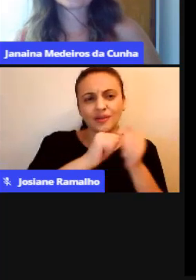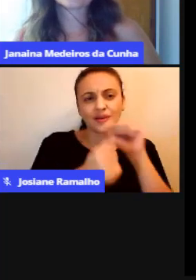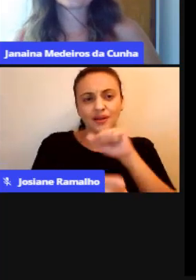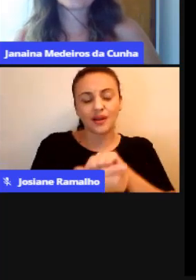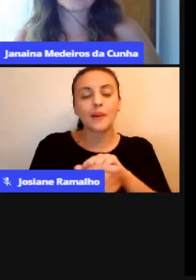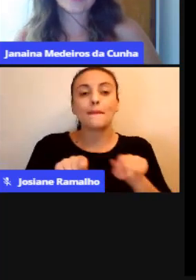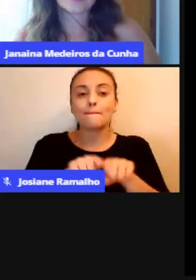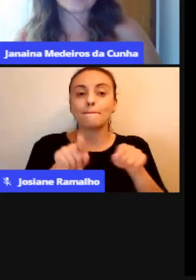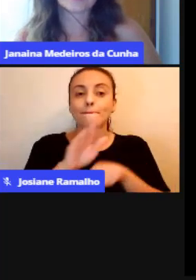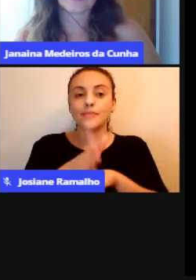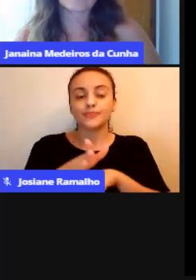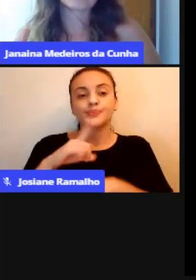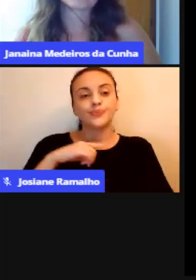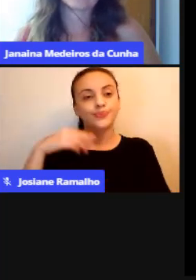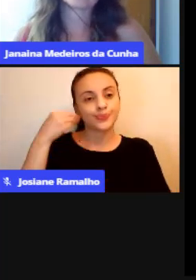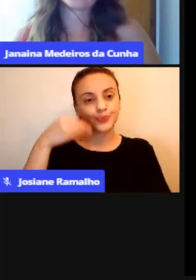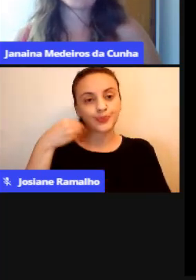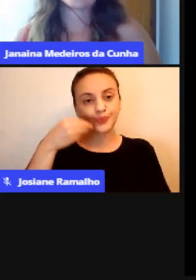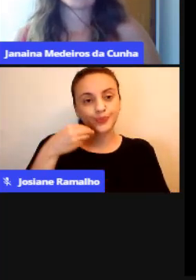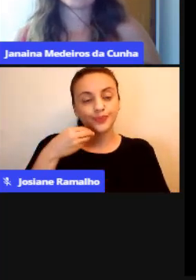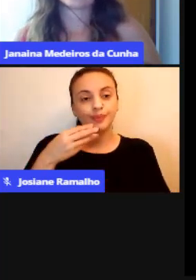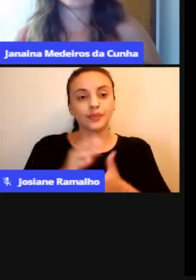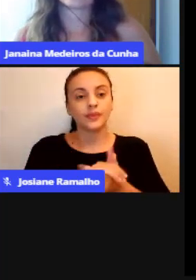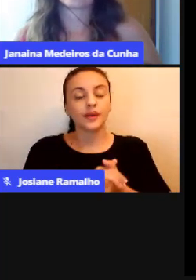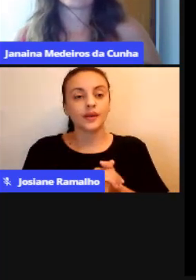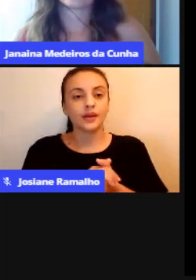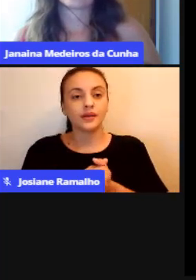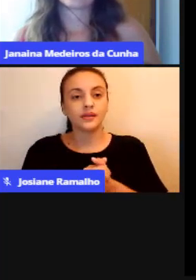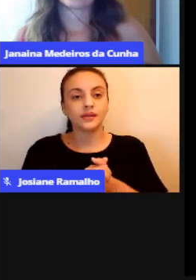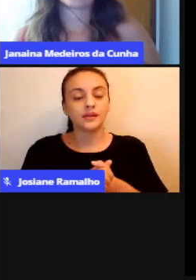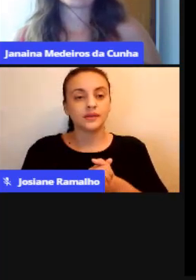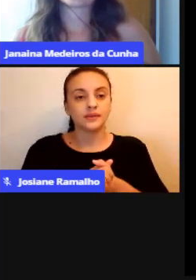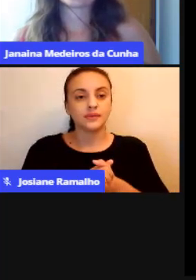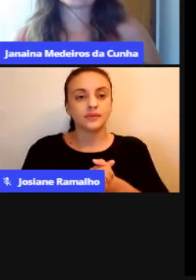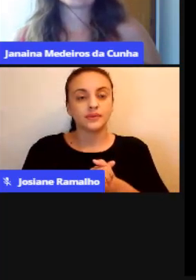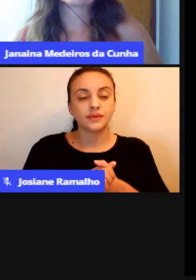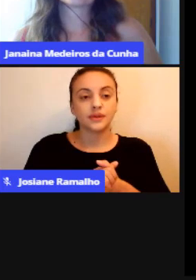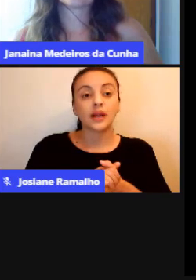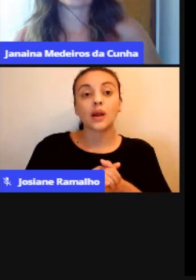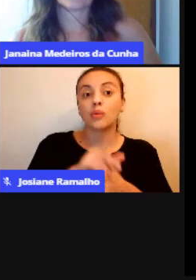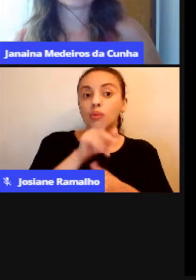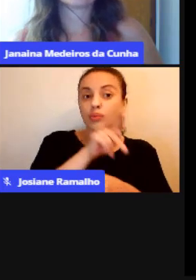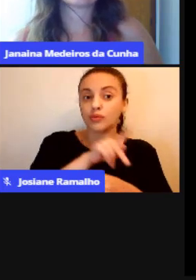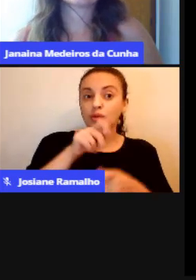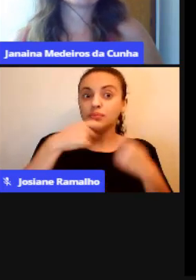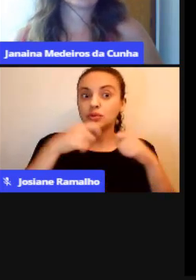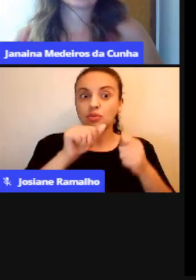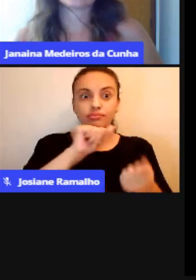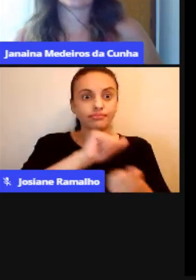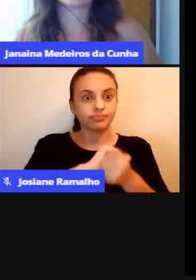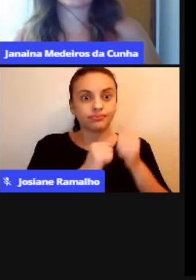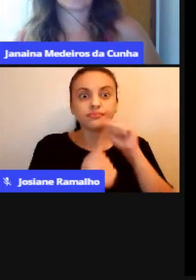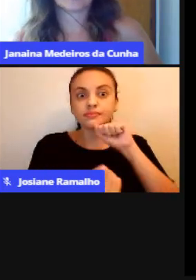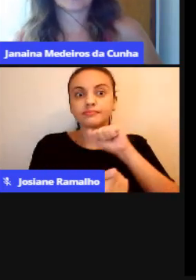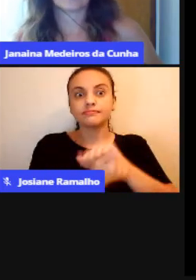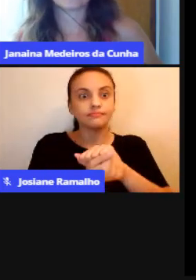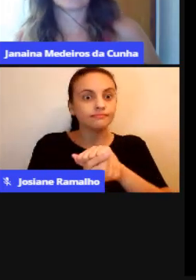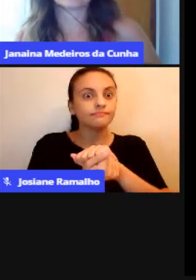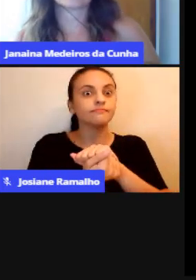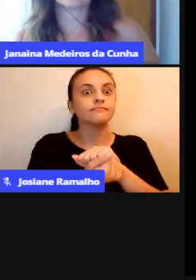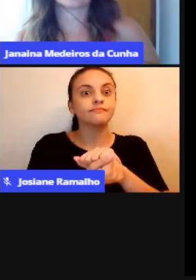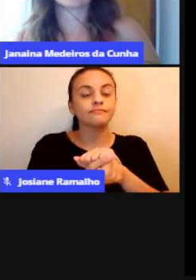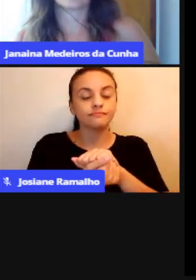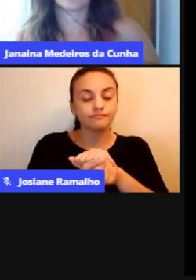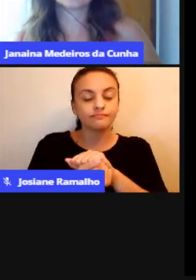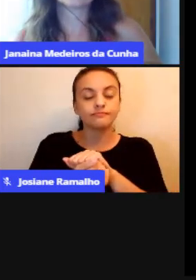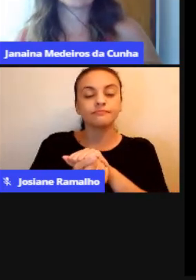tem uma certa experiência, né. Então, o professor teve que se adaptar, já teve ano passado para se adaptar a